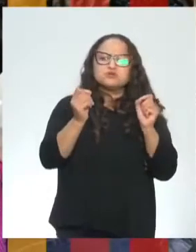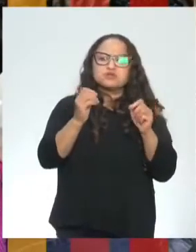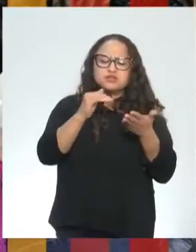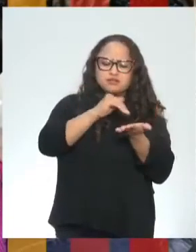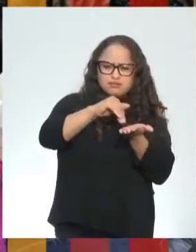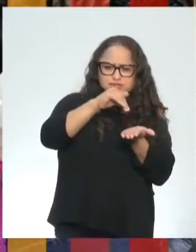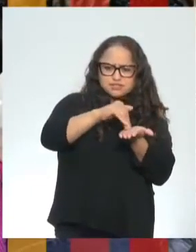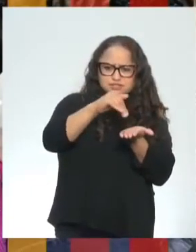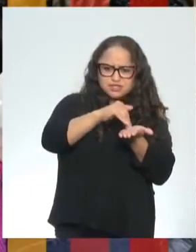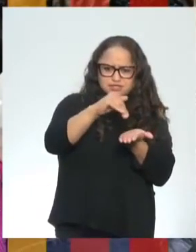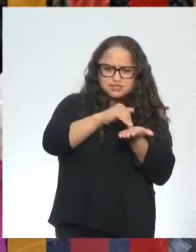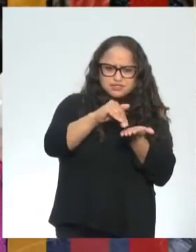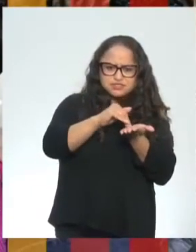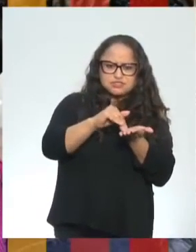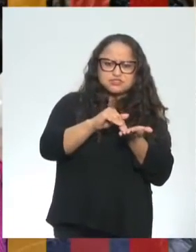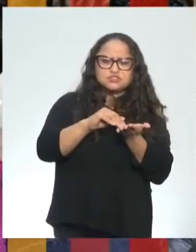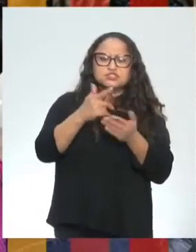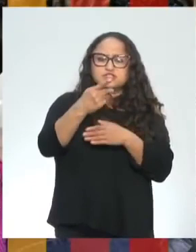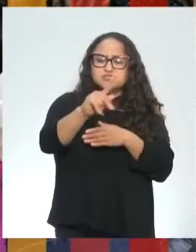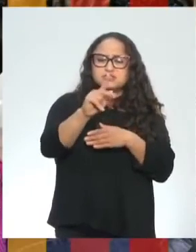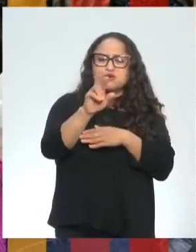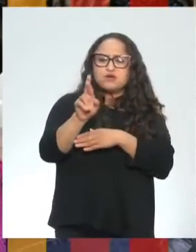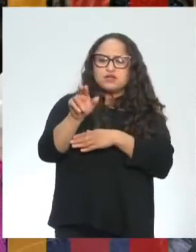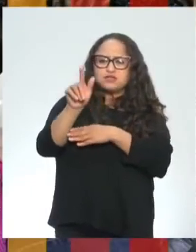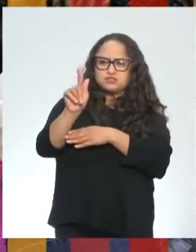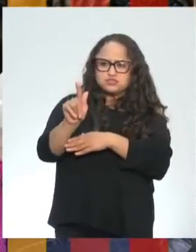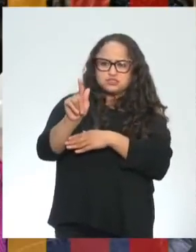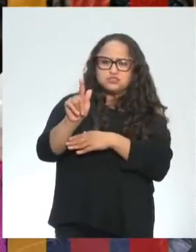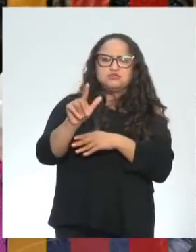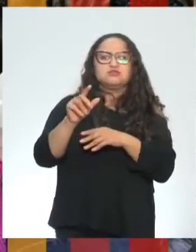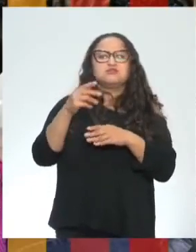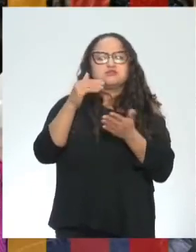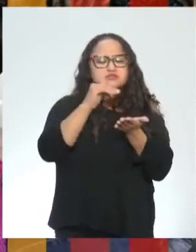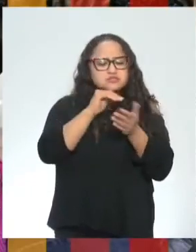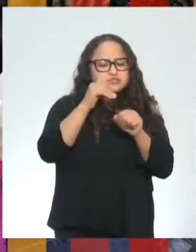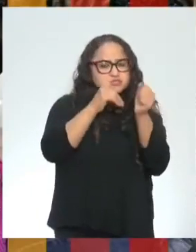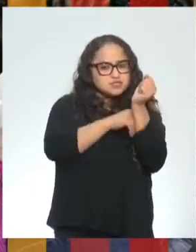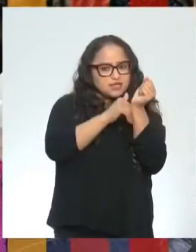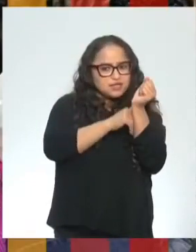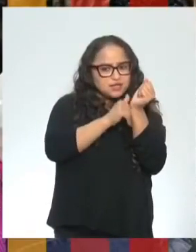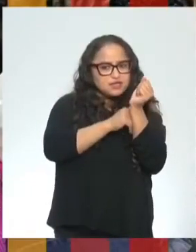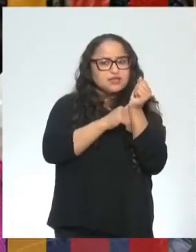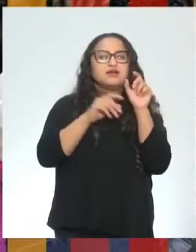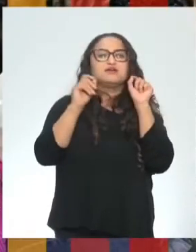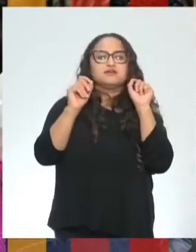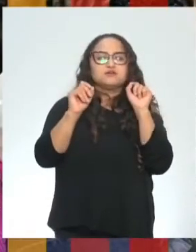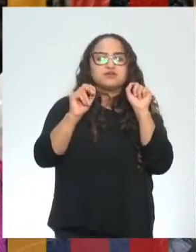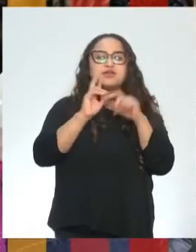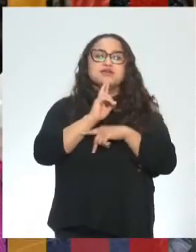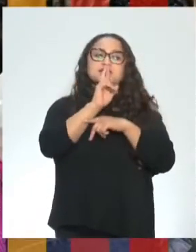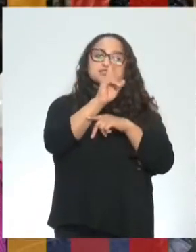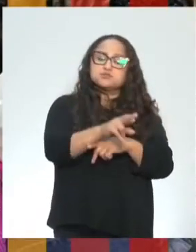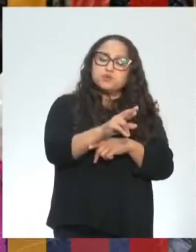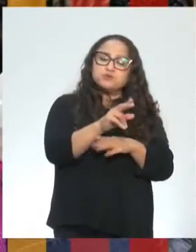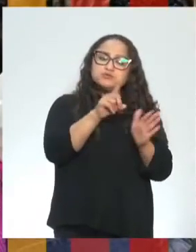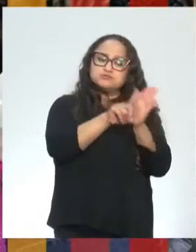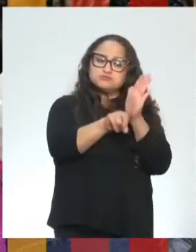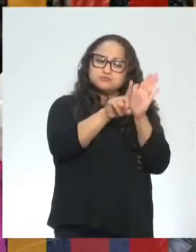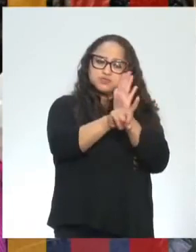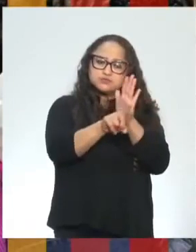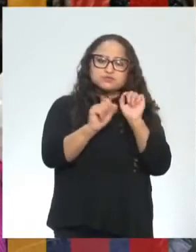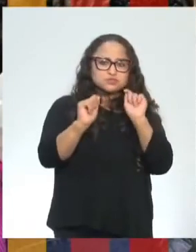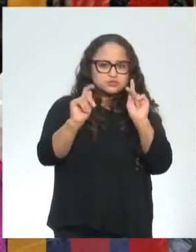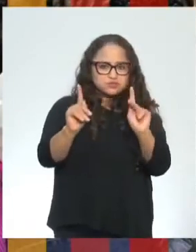todo mundo sabe entrar na sede lá com o seu RG também a sua senha que você tem e vai responder o questionário Zinho não é isso ver